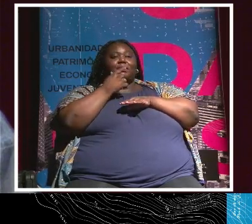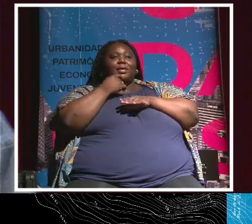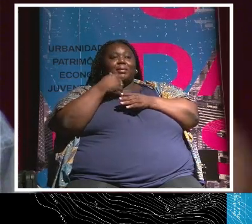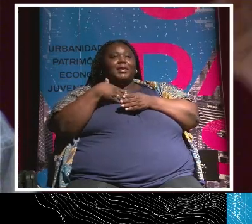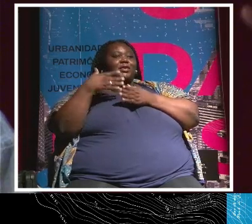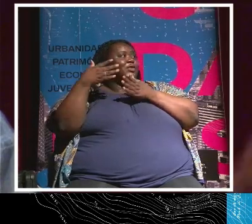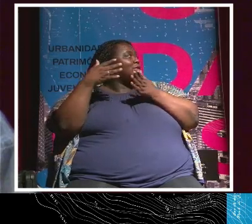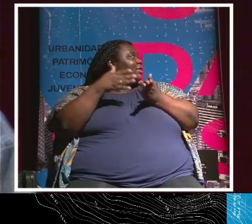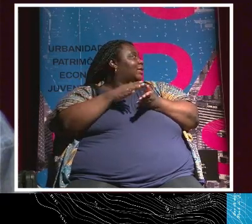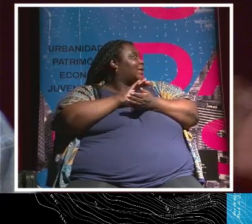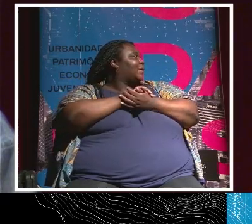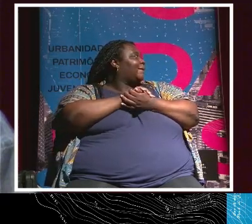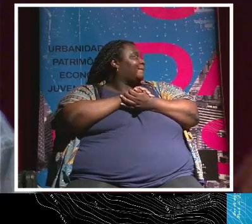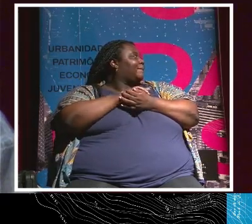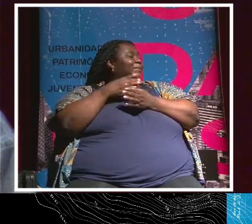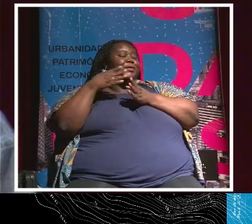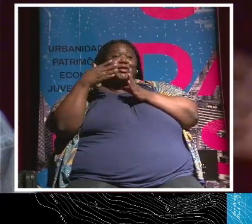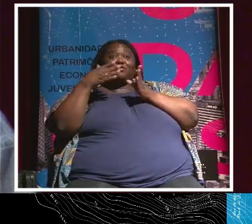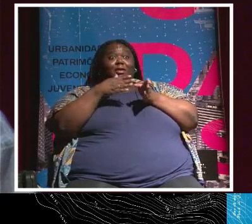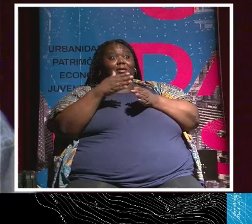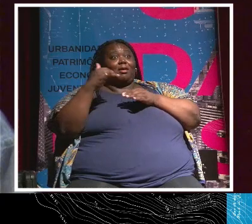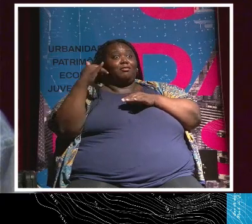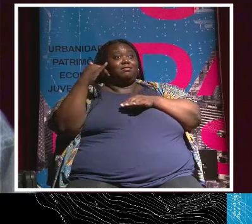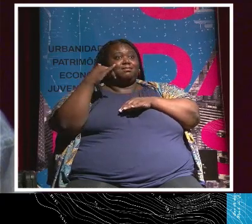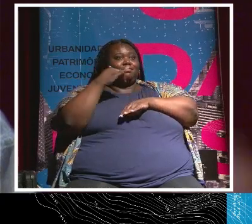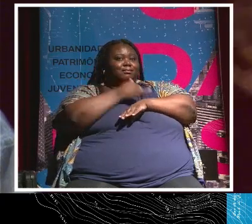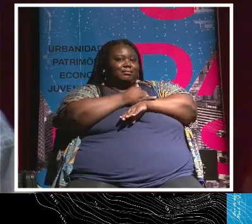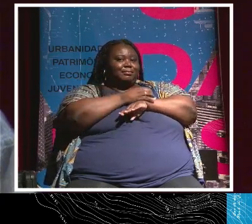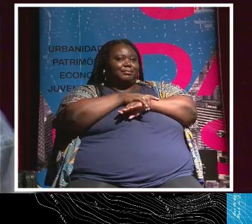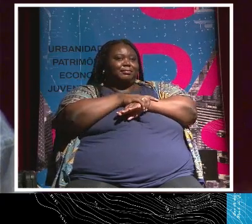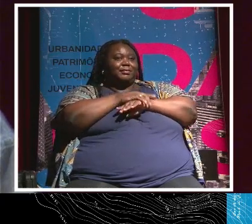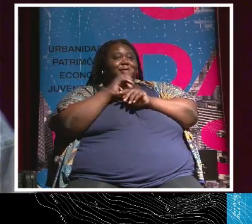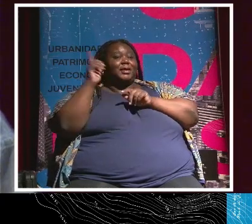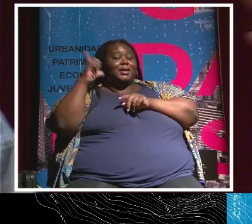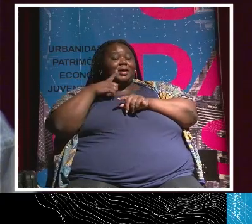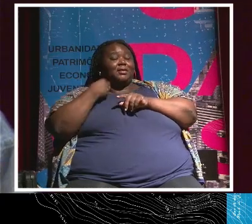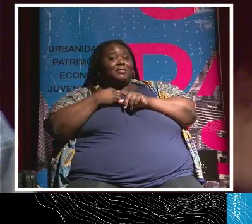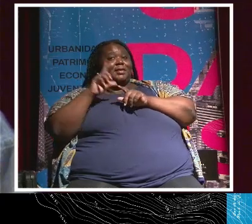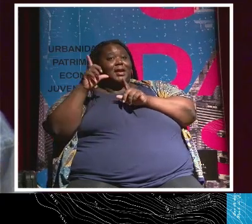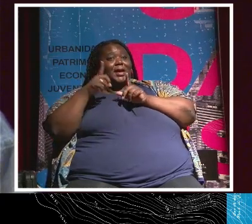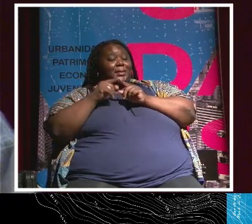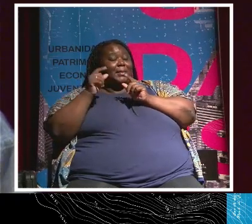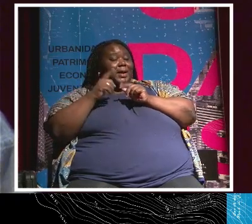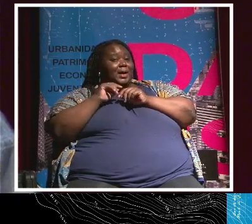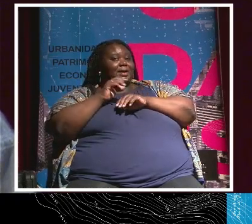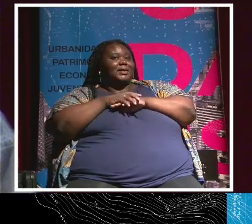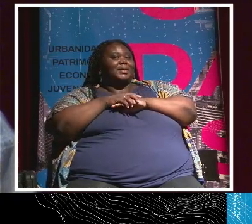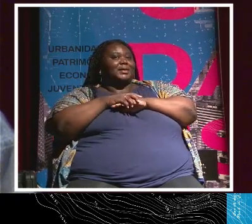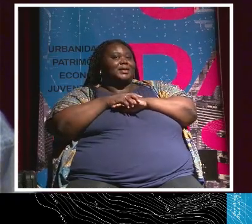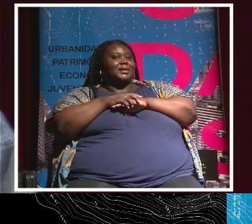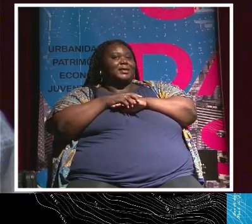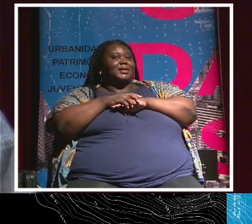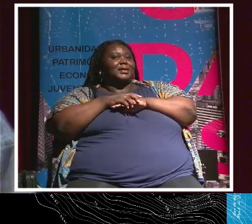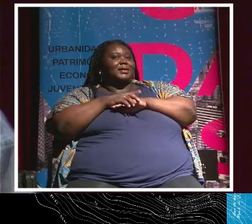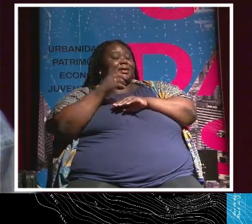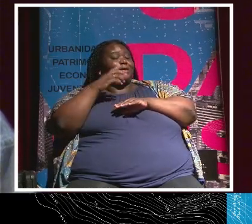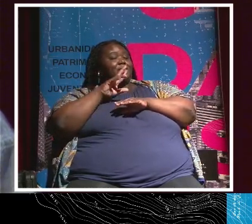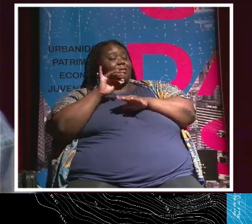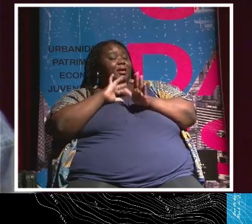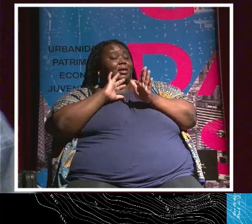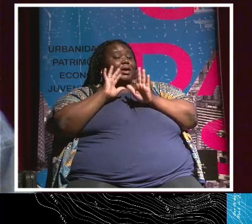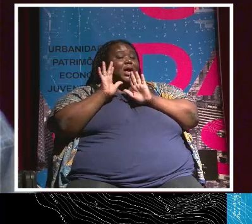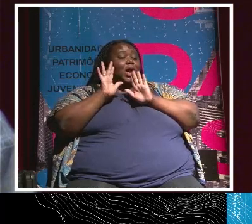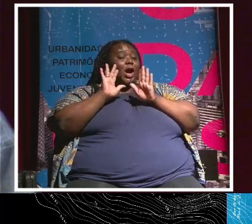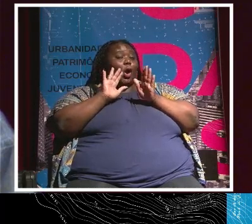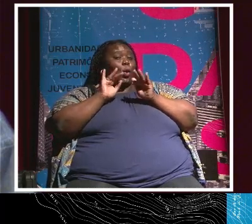chegar de voo de Brasília. Estou assim, ainda não tem fuso horário, mas a gente fica